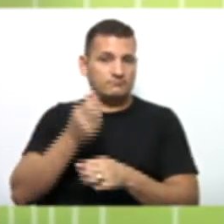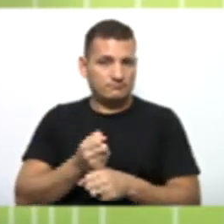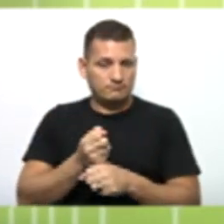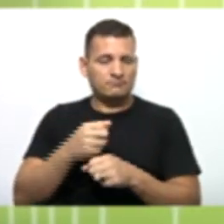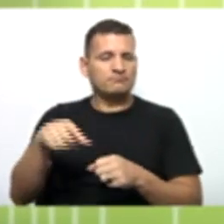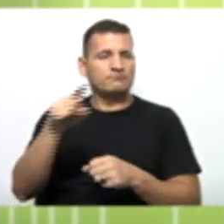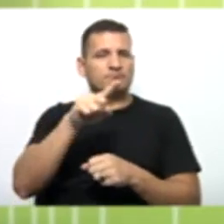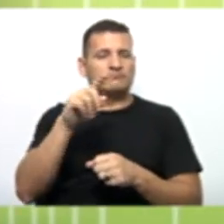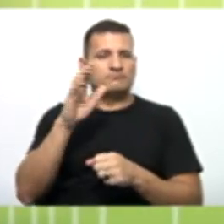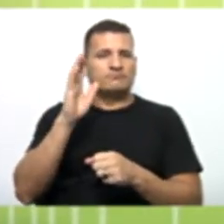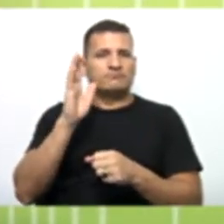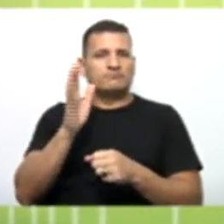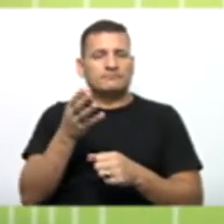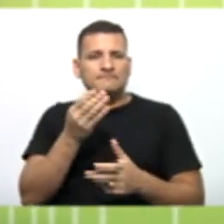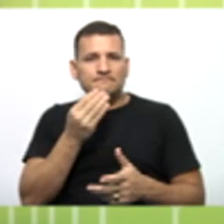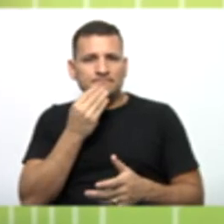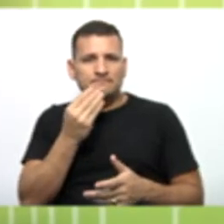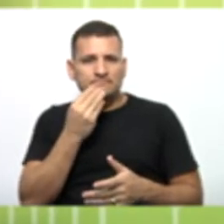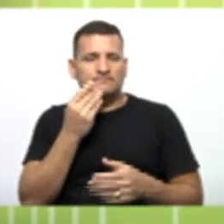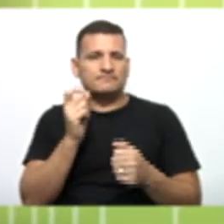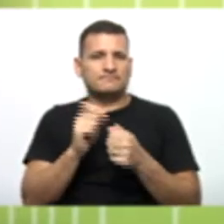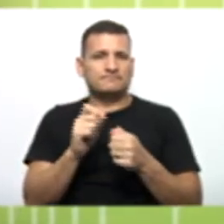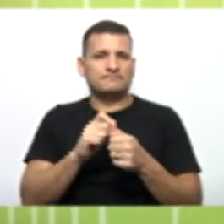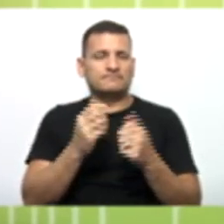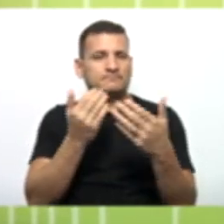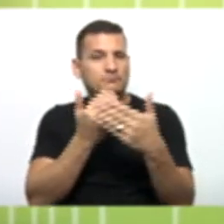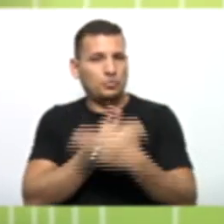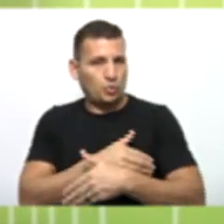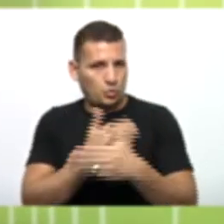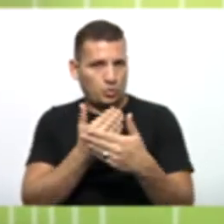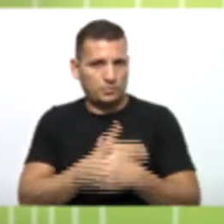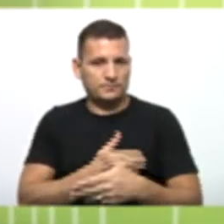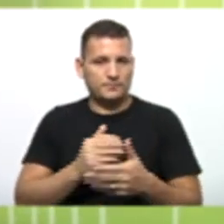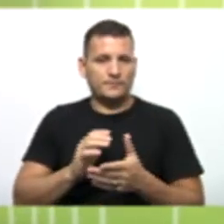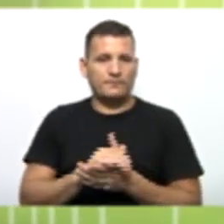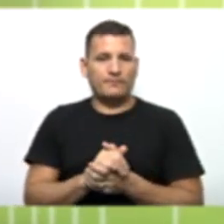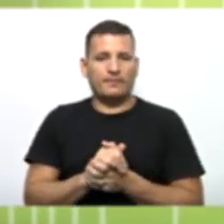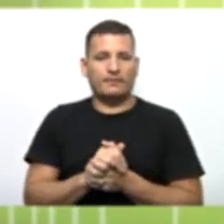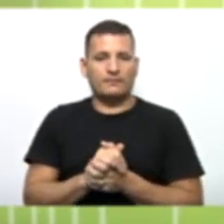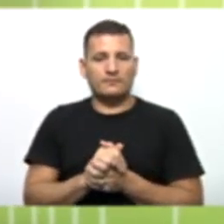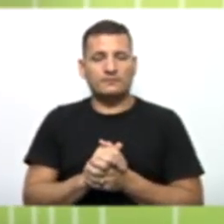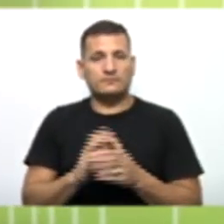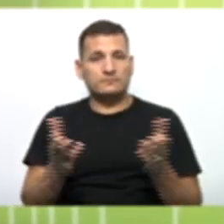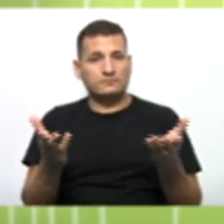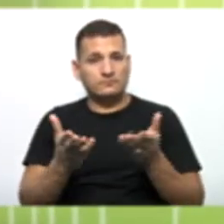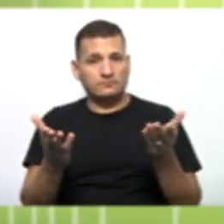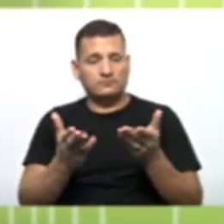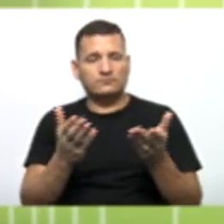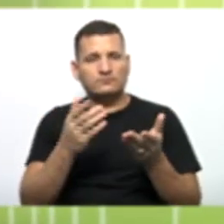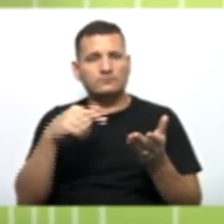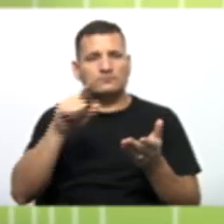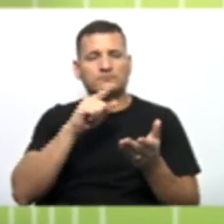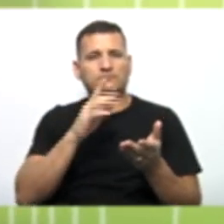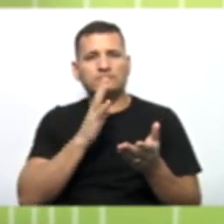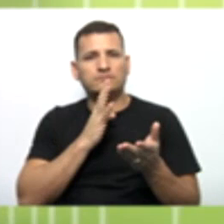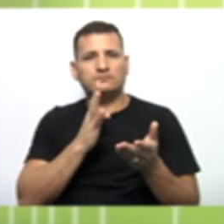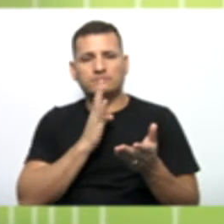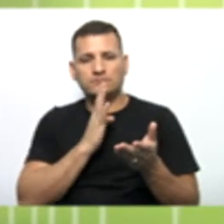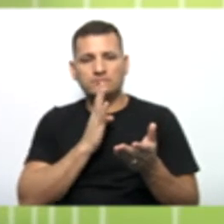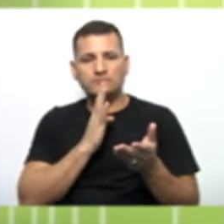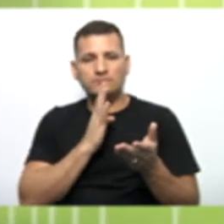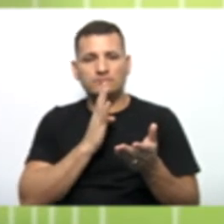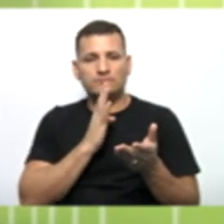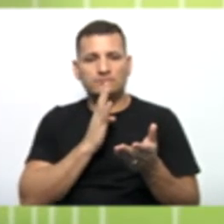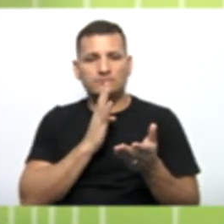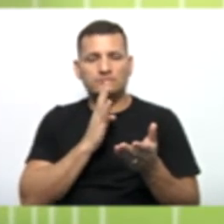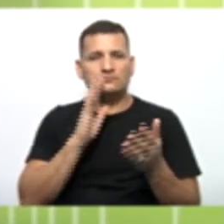já vão ter a oportunidade de fazer a prova regular. E assim, hoje vocês vão conhecer